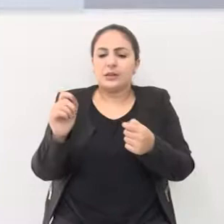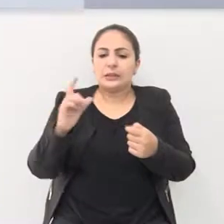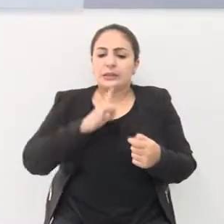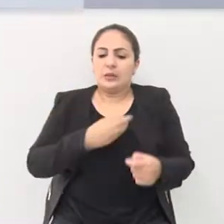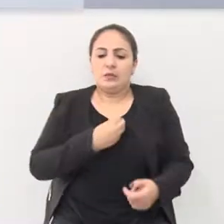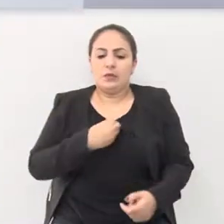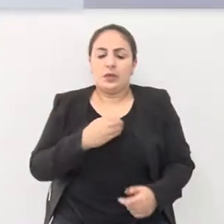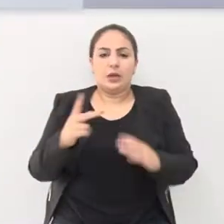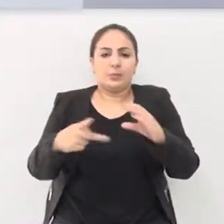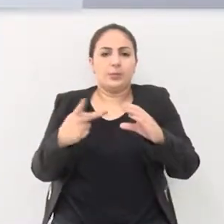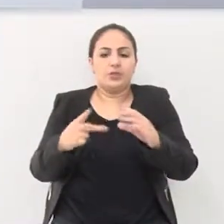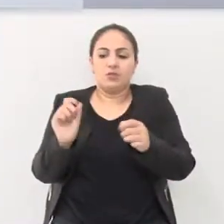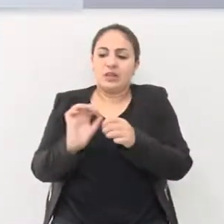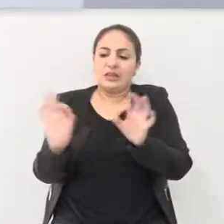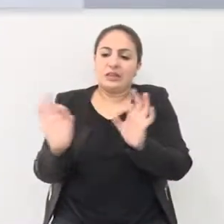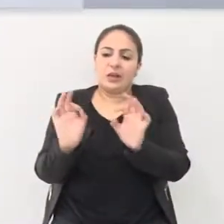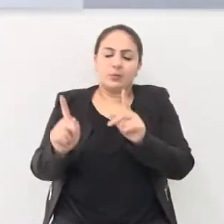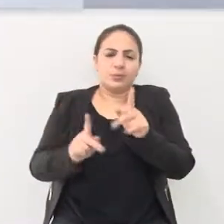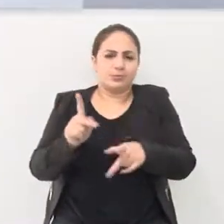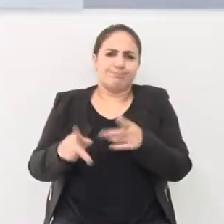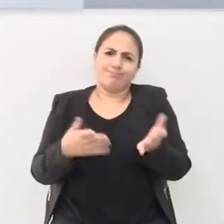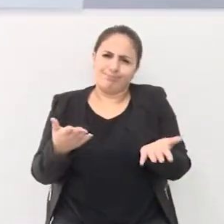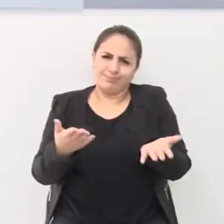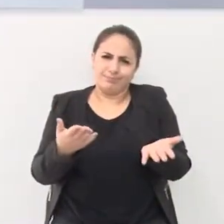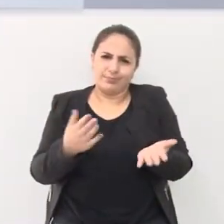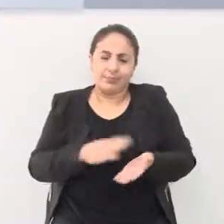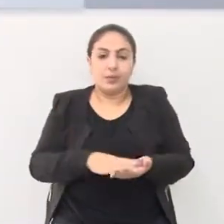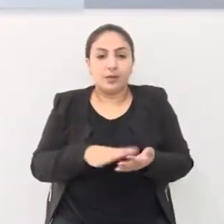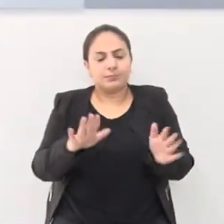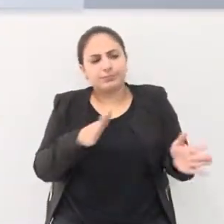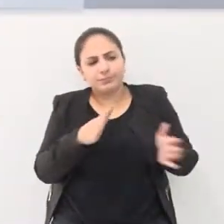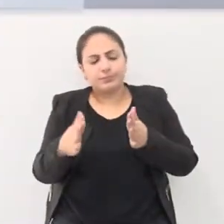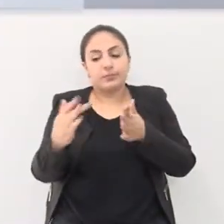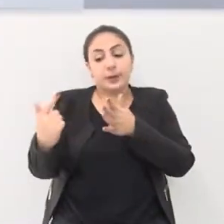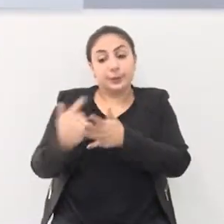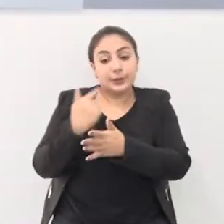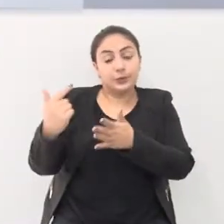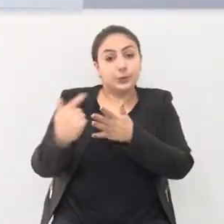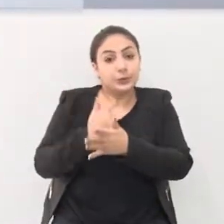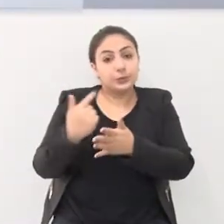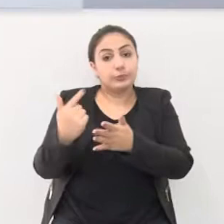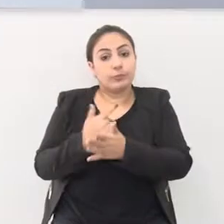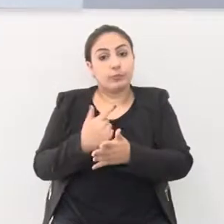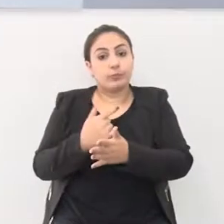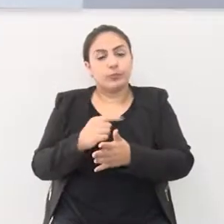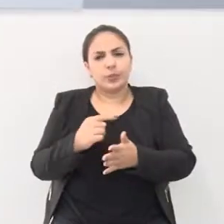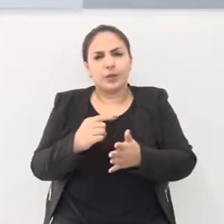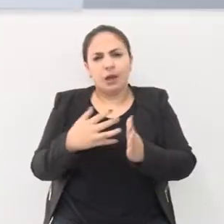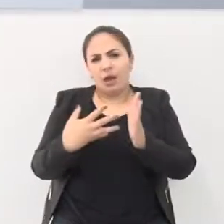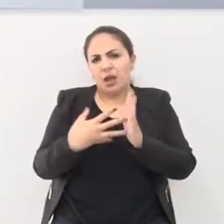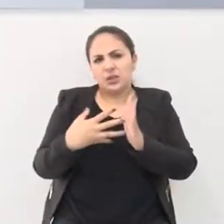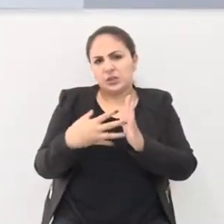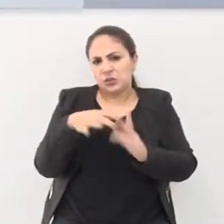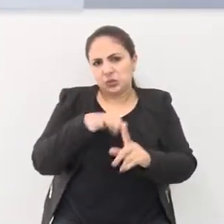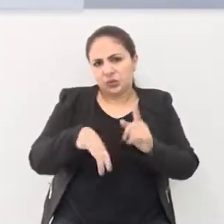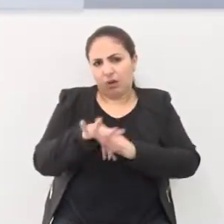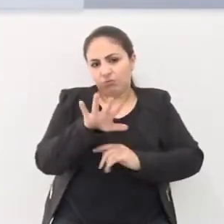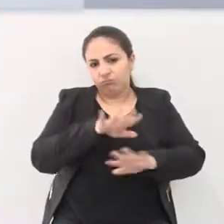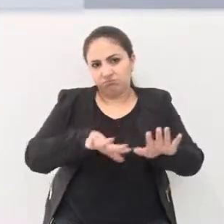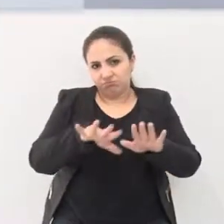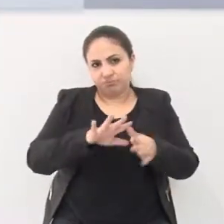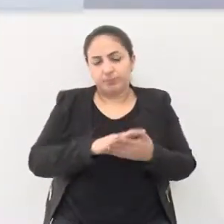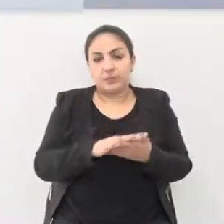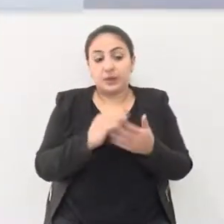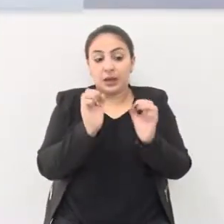não faz nada pelo povo, e assim por diante. Muitas vezes a gente é questionado nas redes sociais, enfim, em